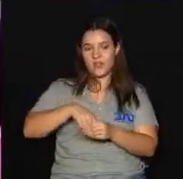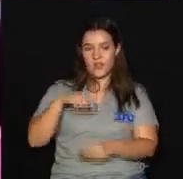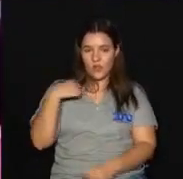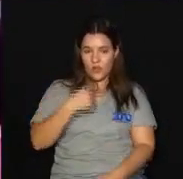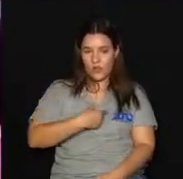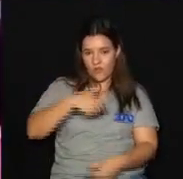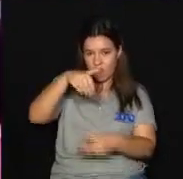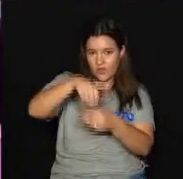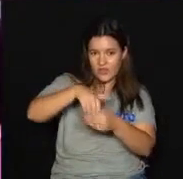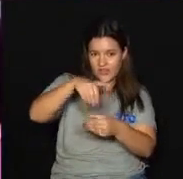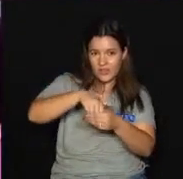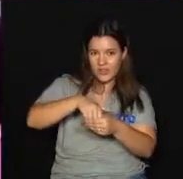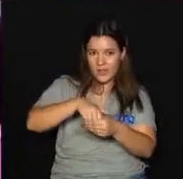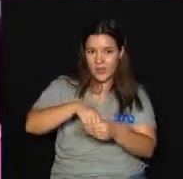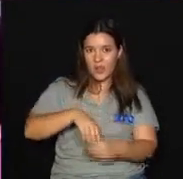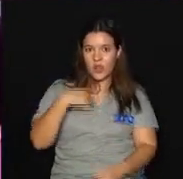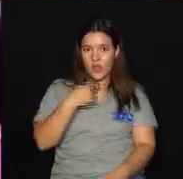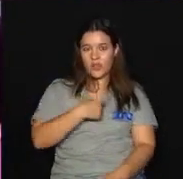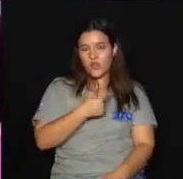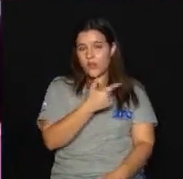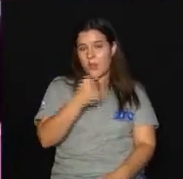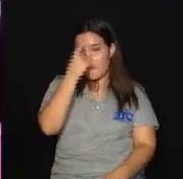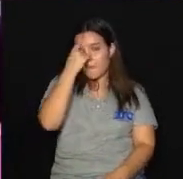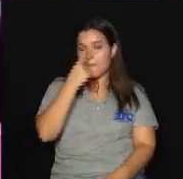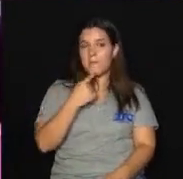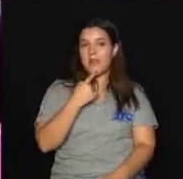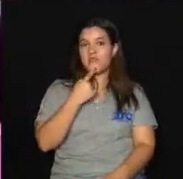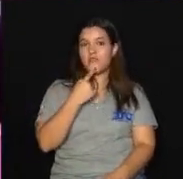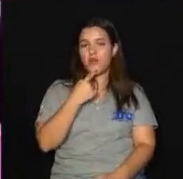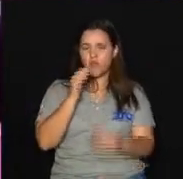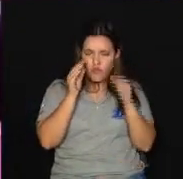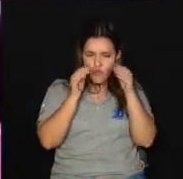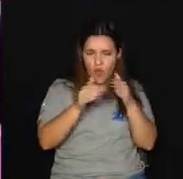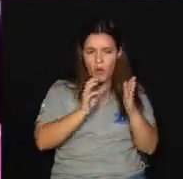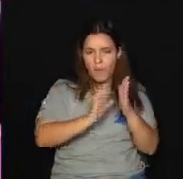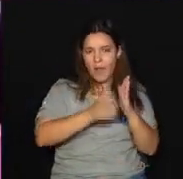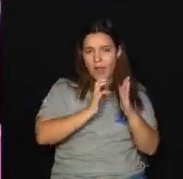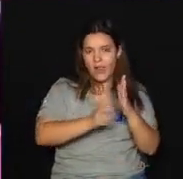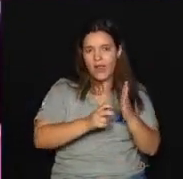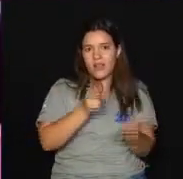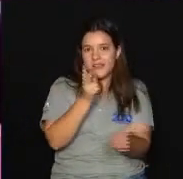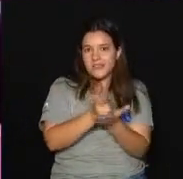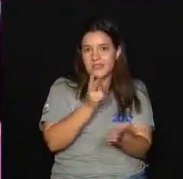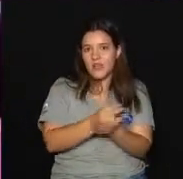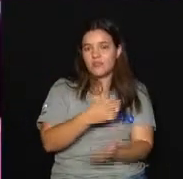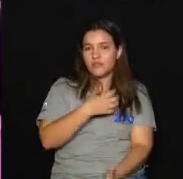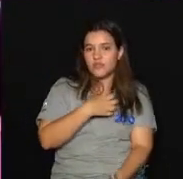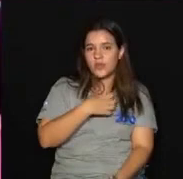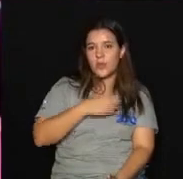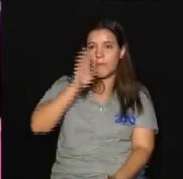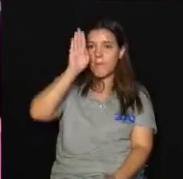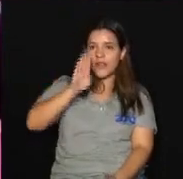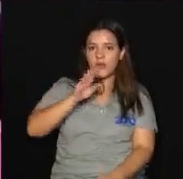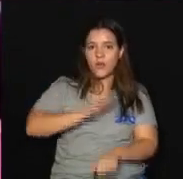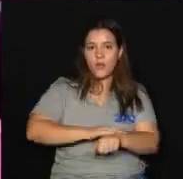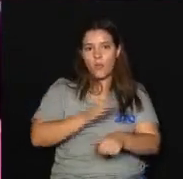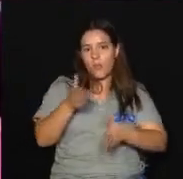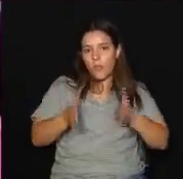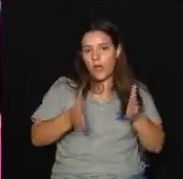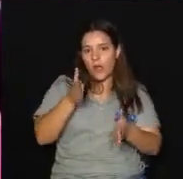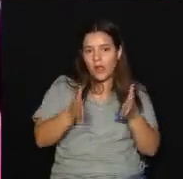não é um voto ideológico, ele fica sempre à mercê do momento